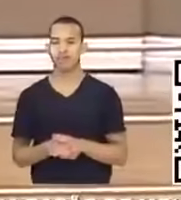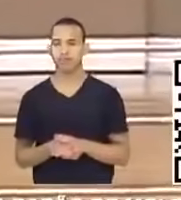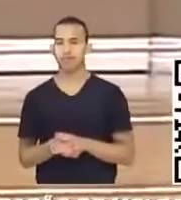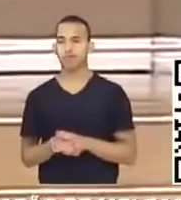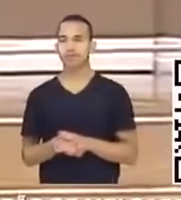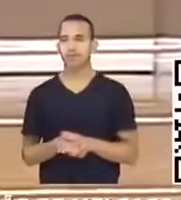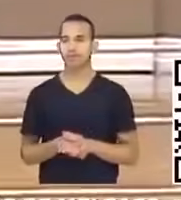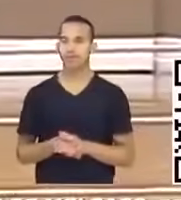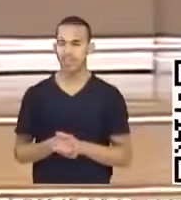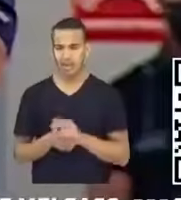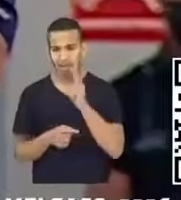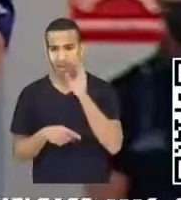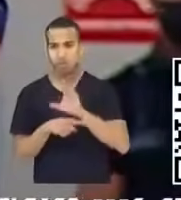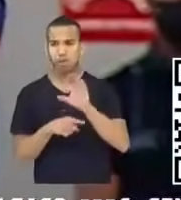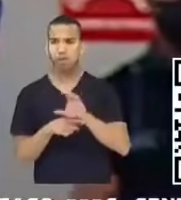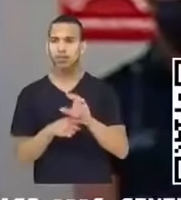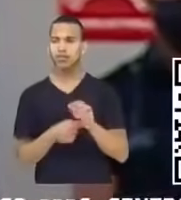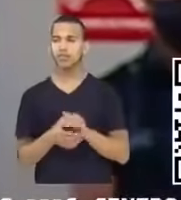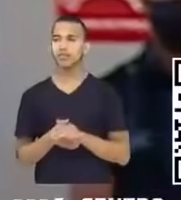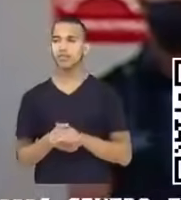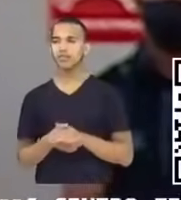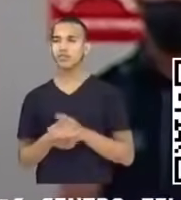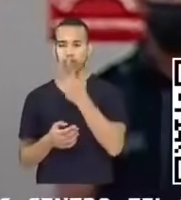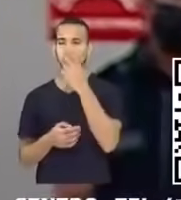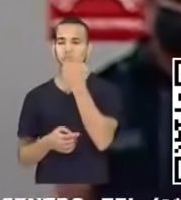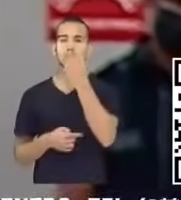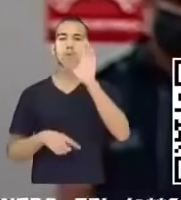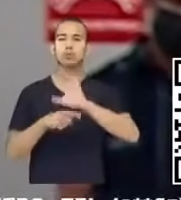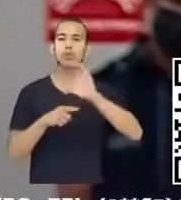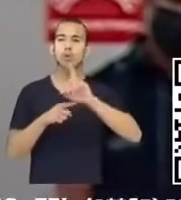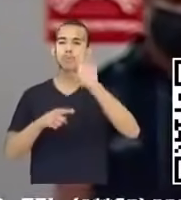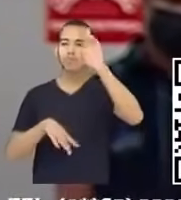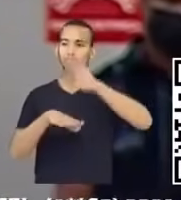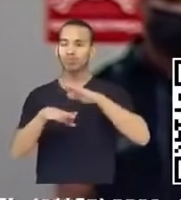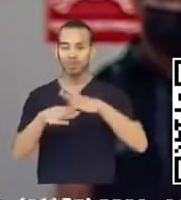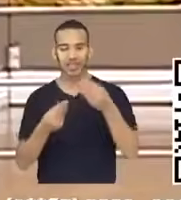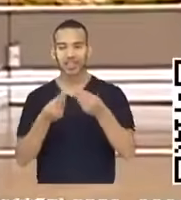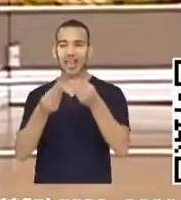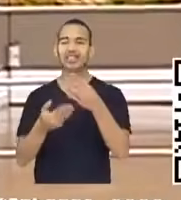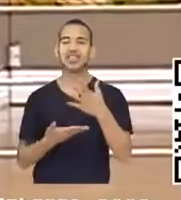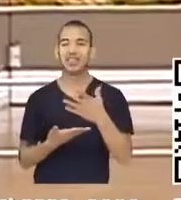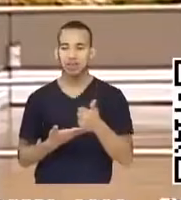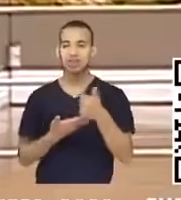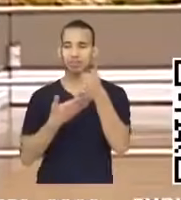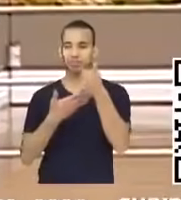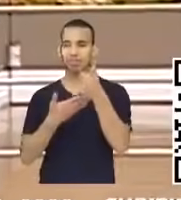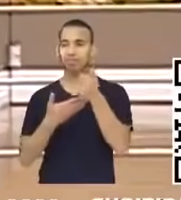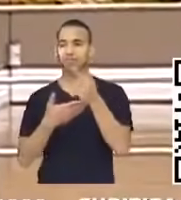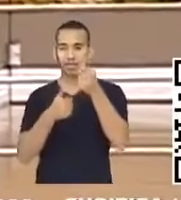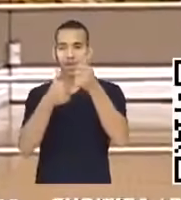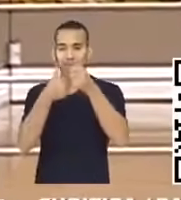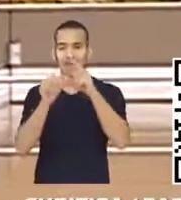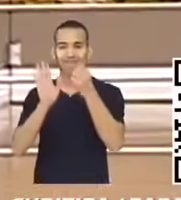e você viu o curso vai vir e eu acho que foi eu o último curso que ele deu de salvação E você